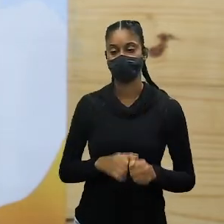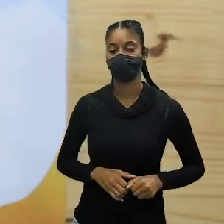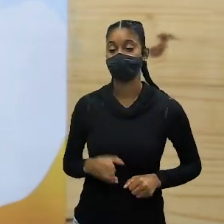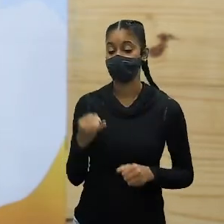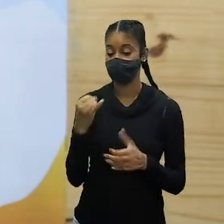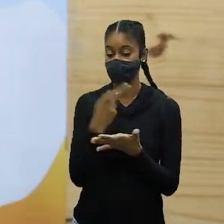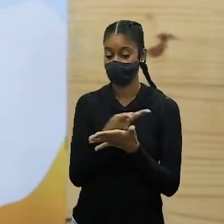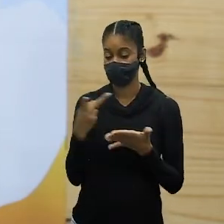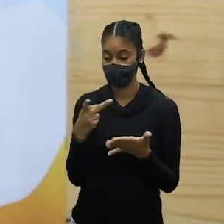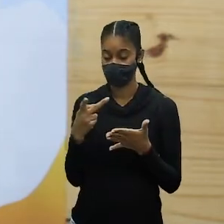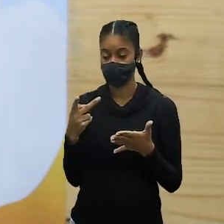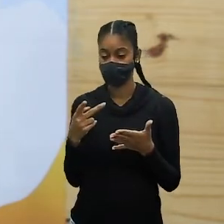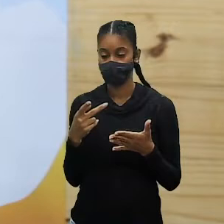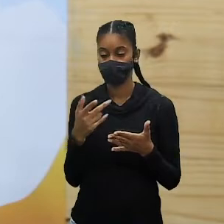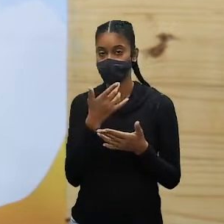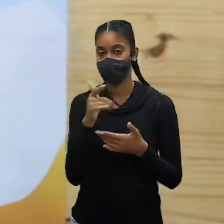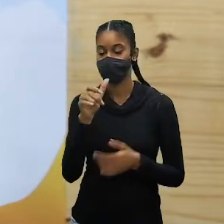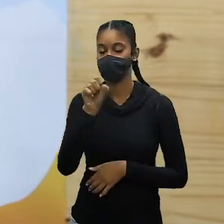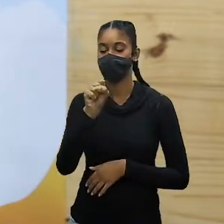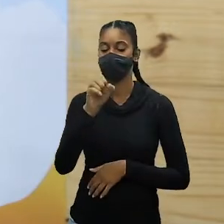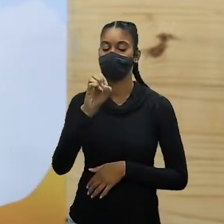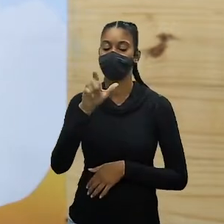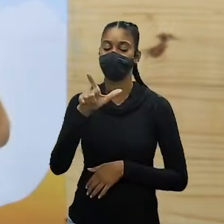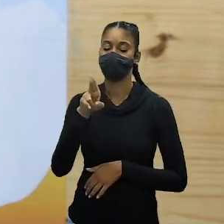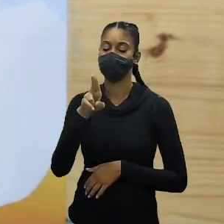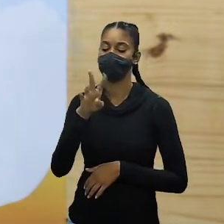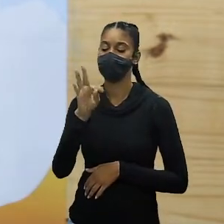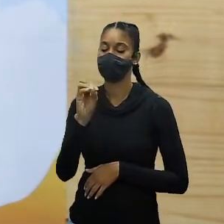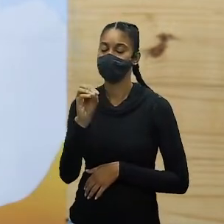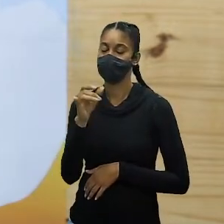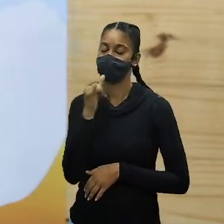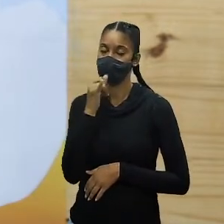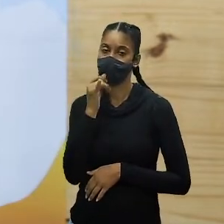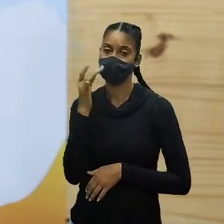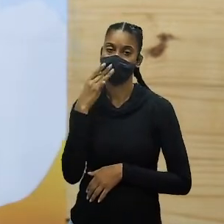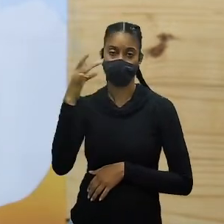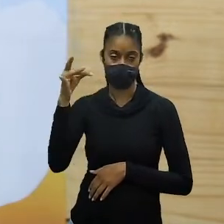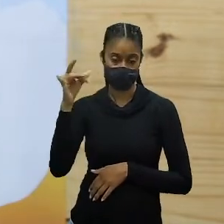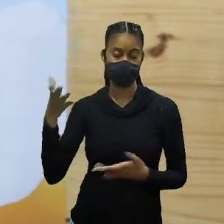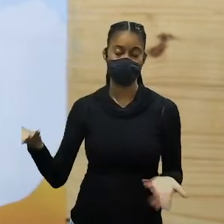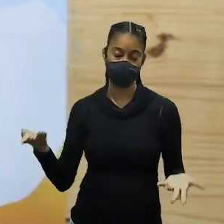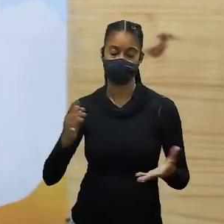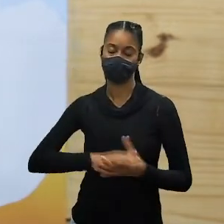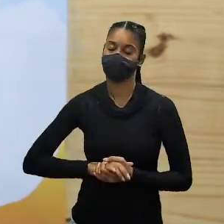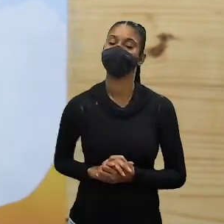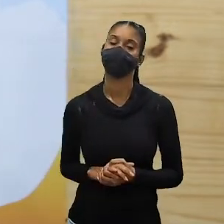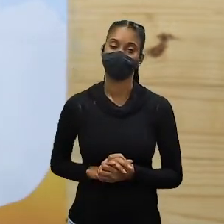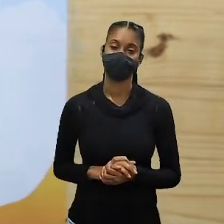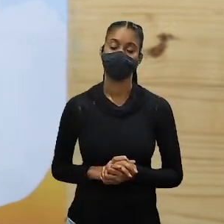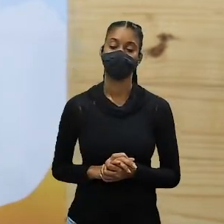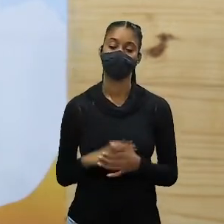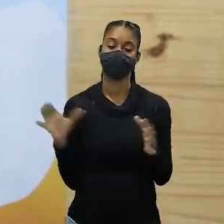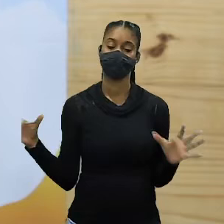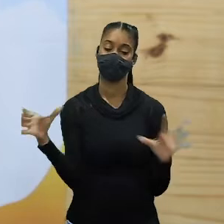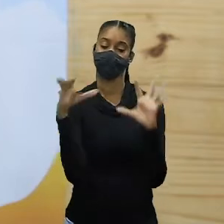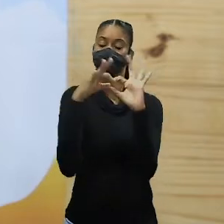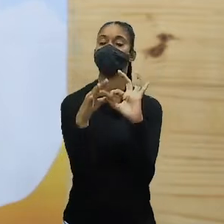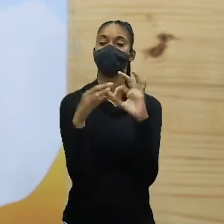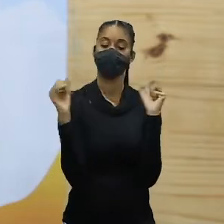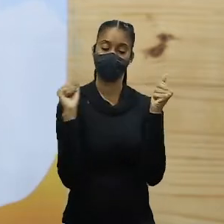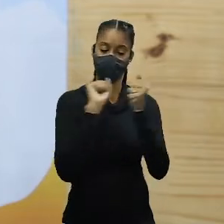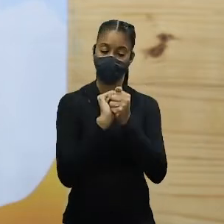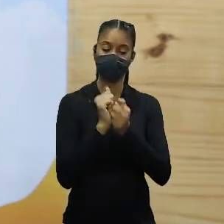caminho eu tenho partículas de um soluto, como é o caso do sal de cozinha, por exemplo, a ligação ou